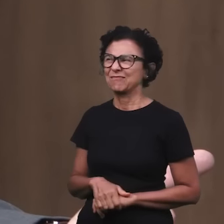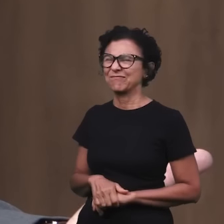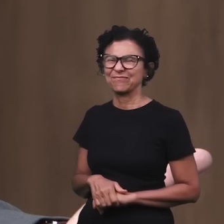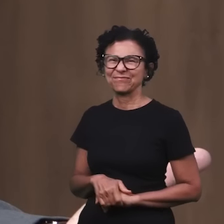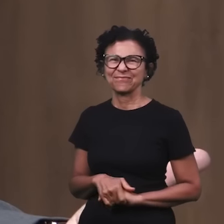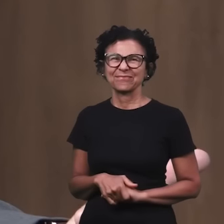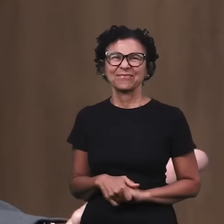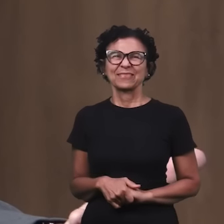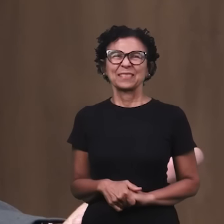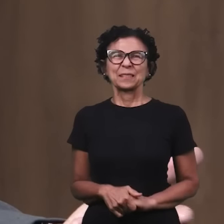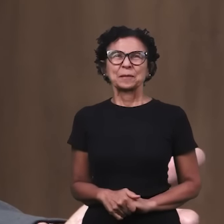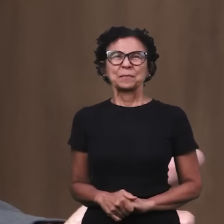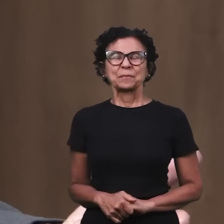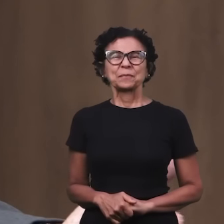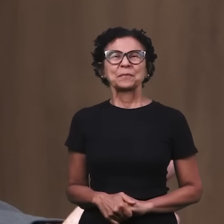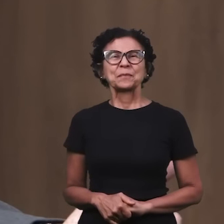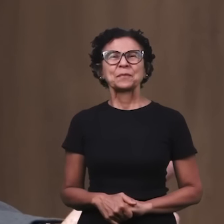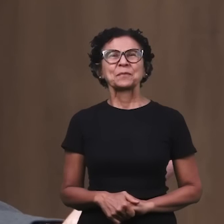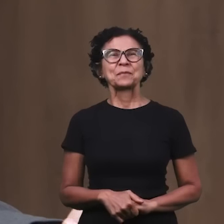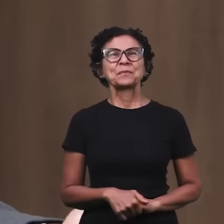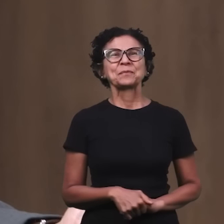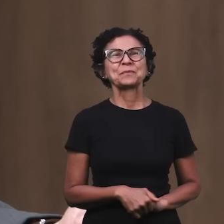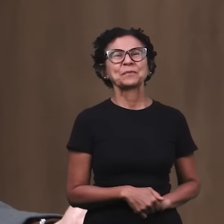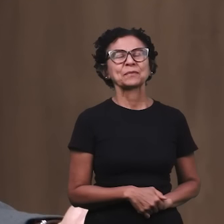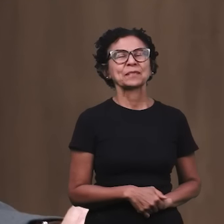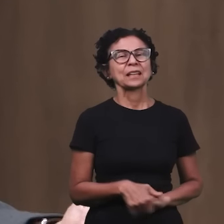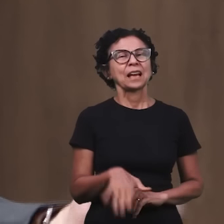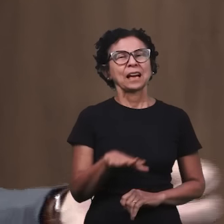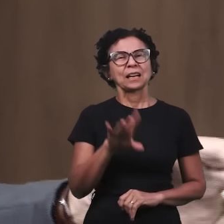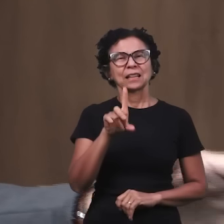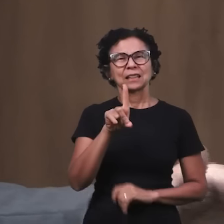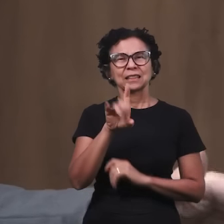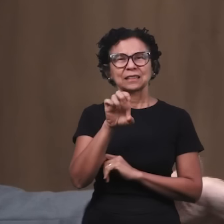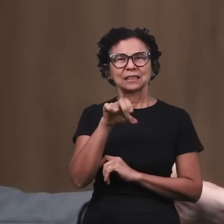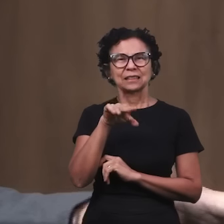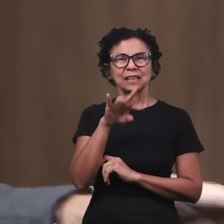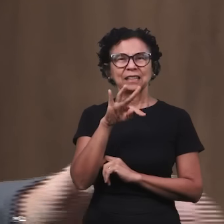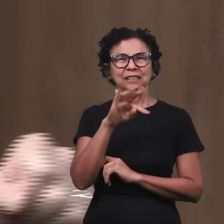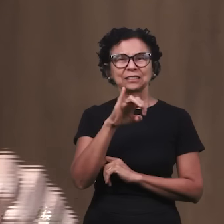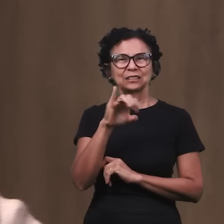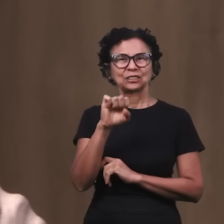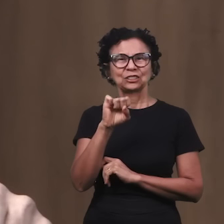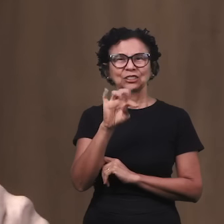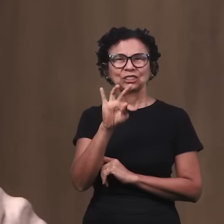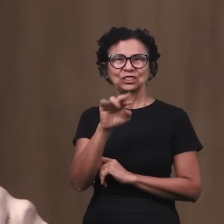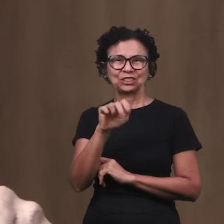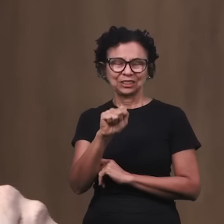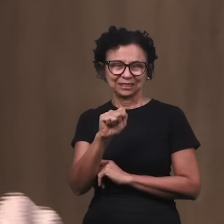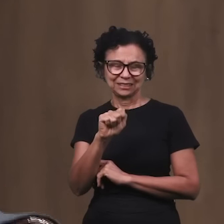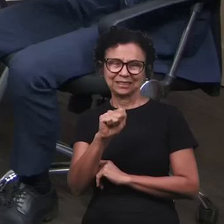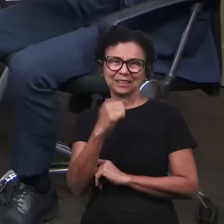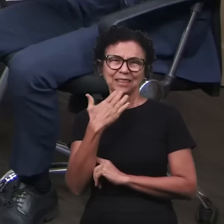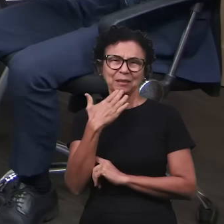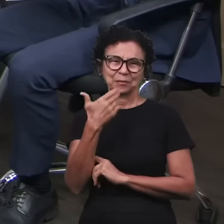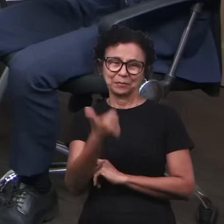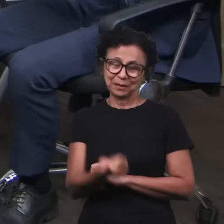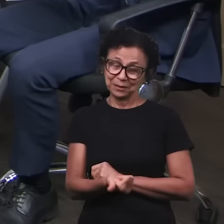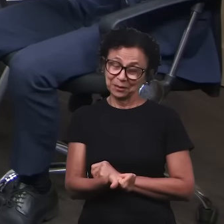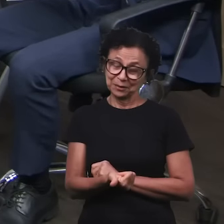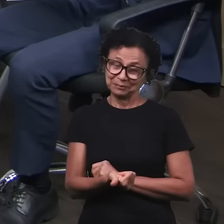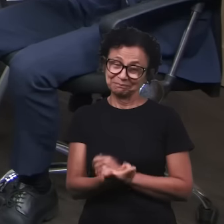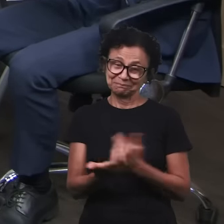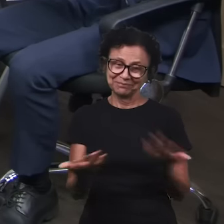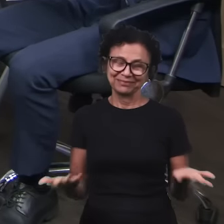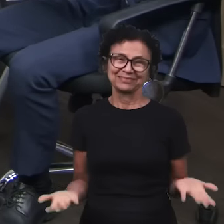dentista é mais aceito. Muito bem. Tá bom? Mas nada que feriu, né?